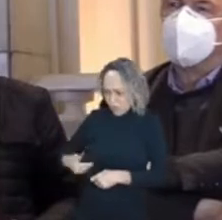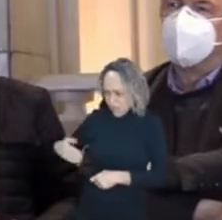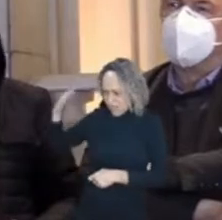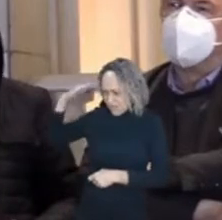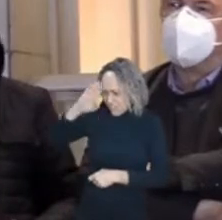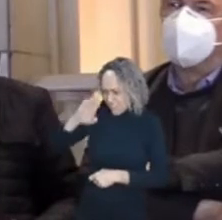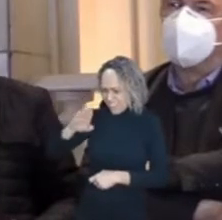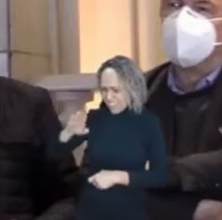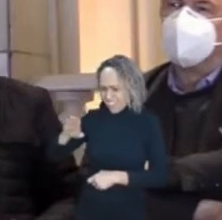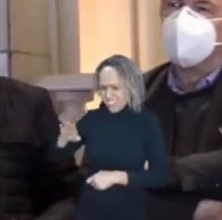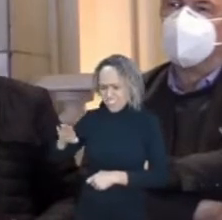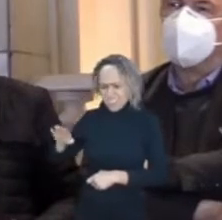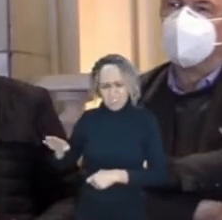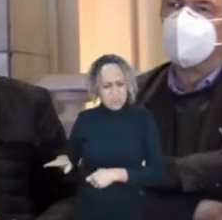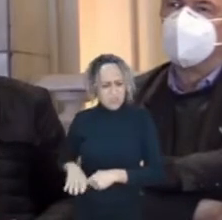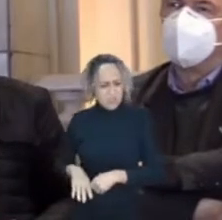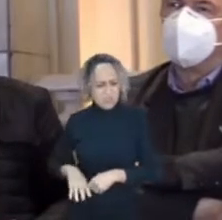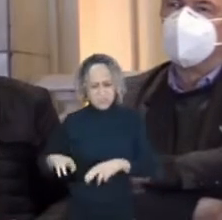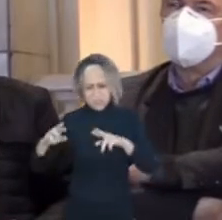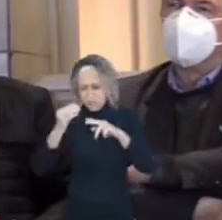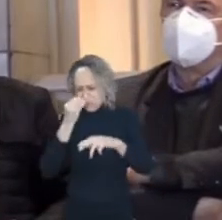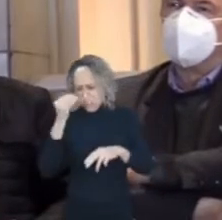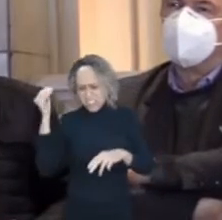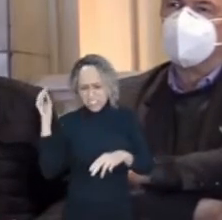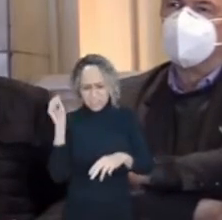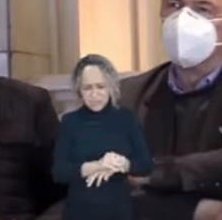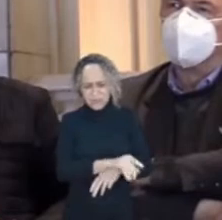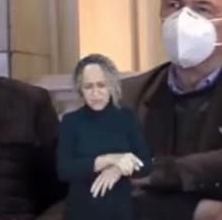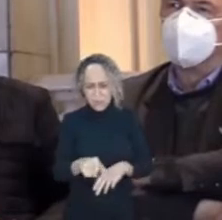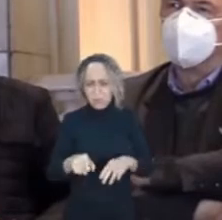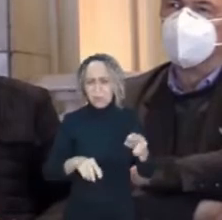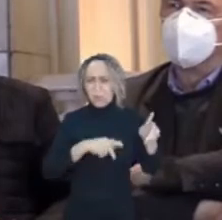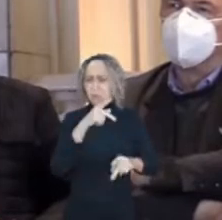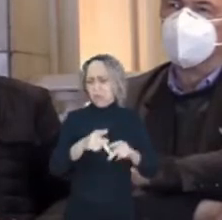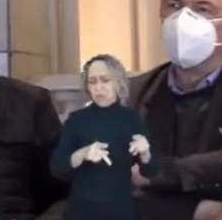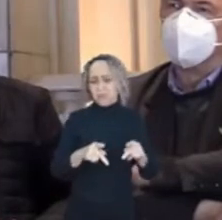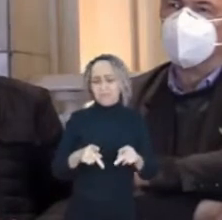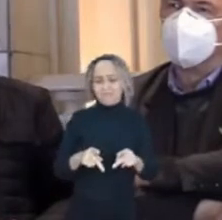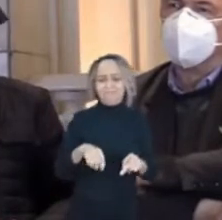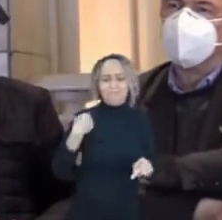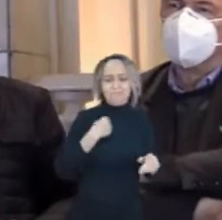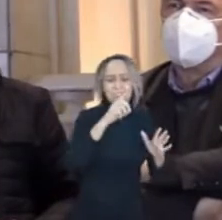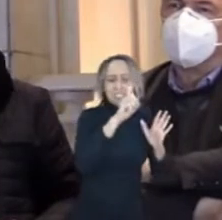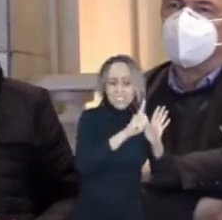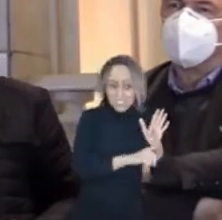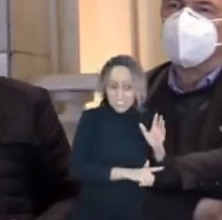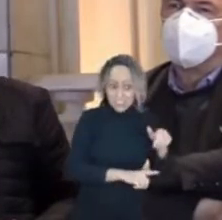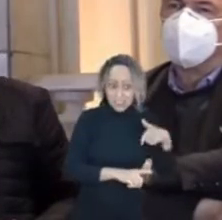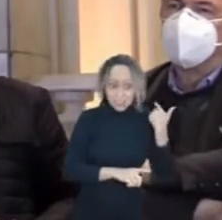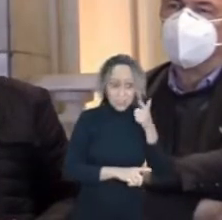Nós perdemos os nossos direitos já conquistados no governo Lula e no governo